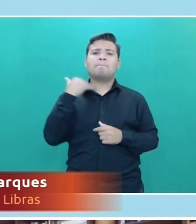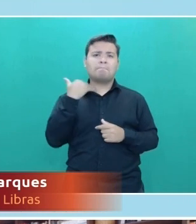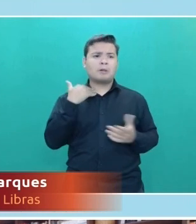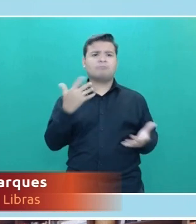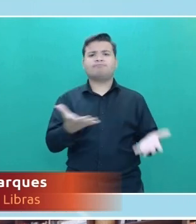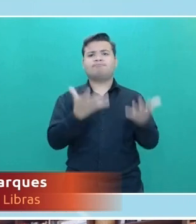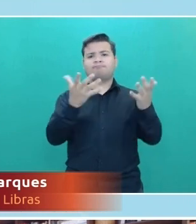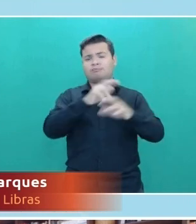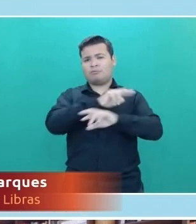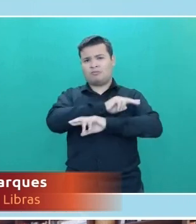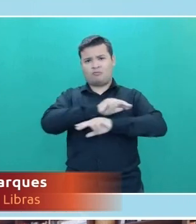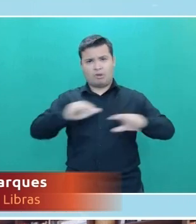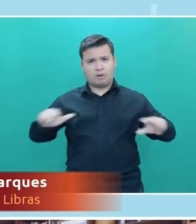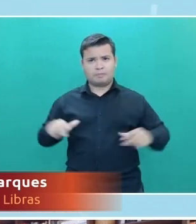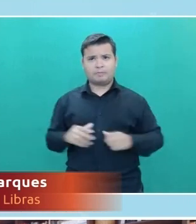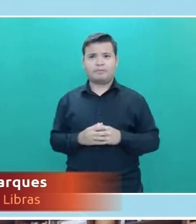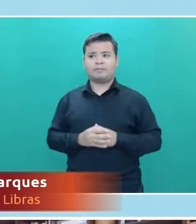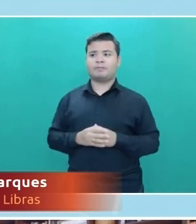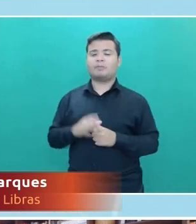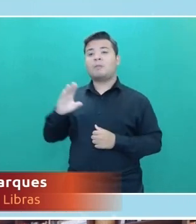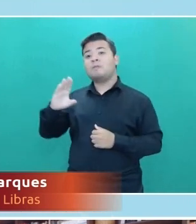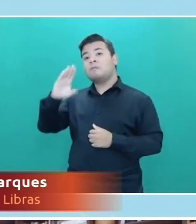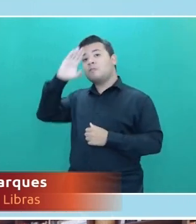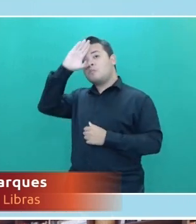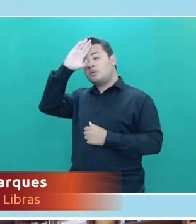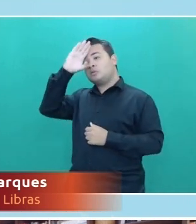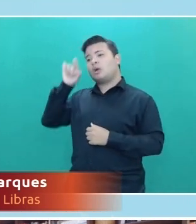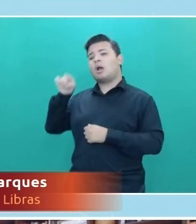outros. E o Bolsonaro tinha